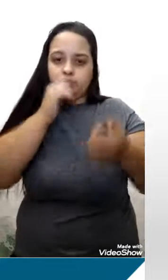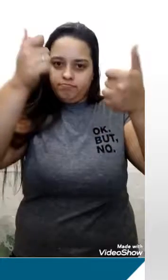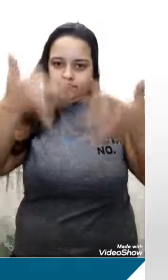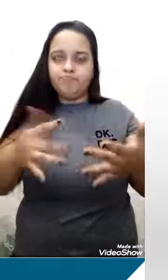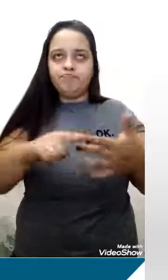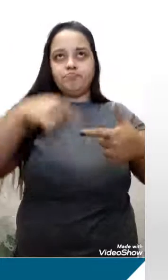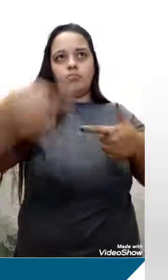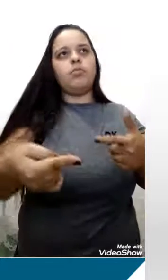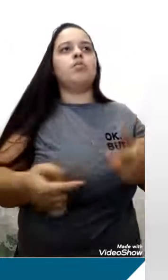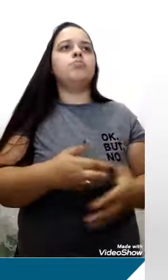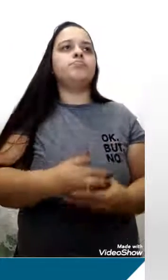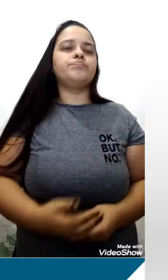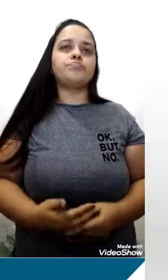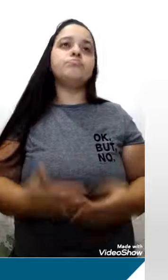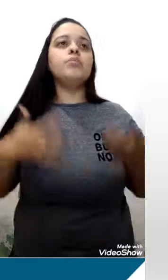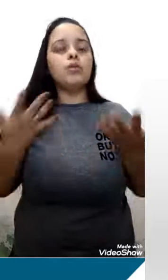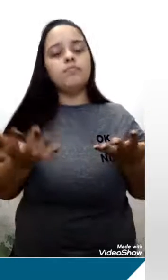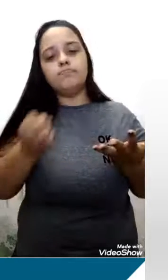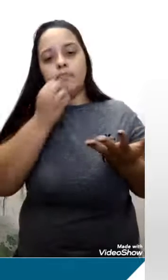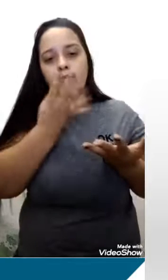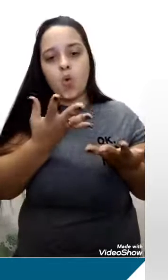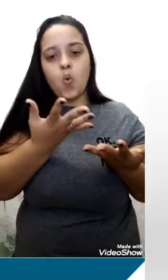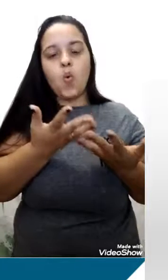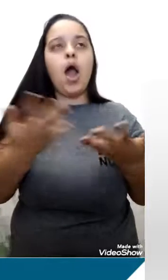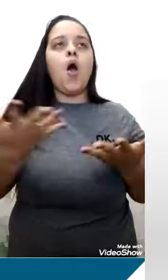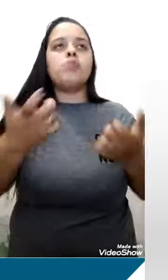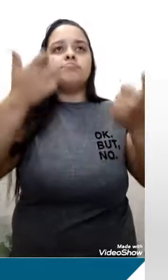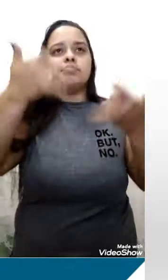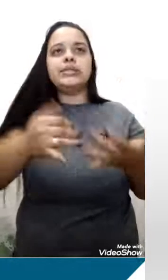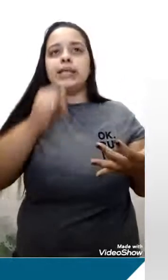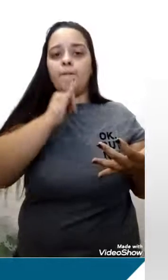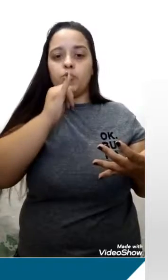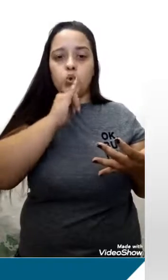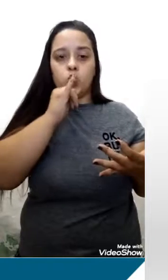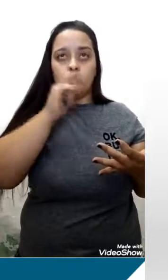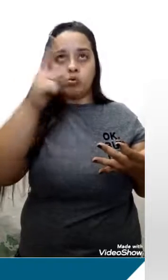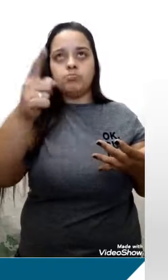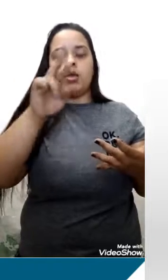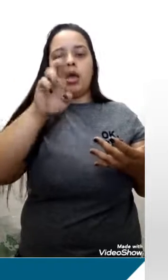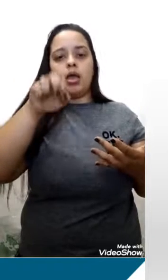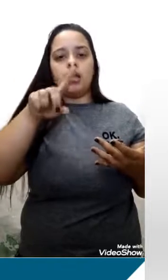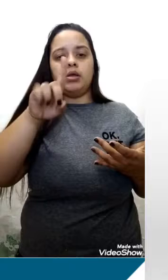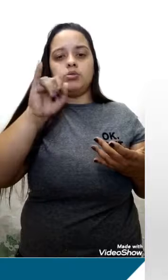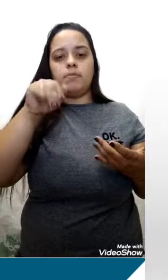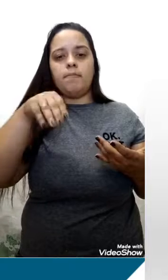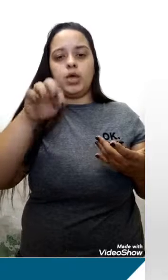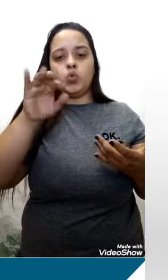exemplo posterior. Bom, vamos fazer esse exemplo, então, sobre